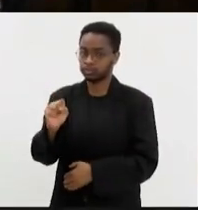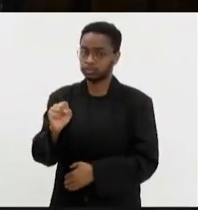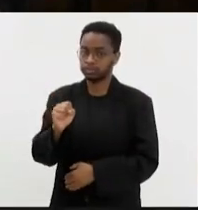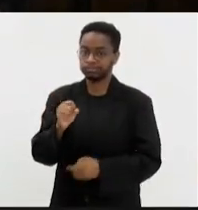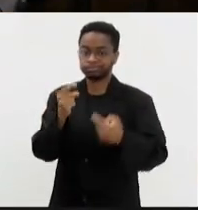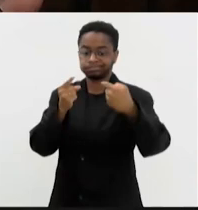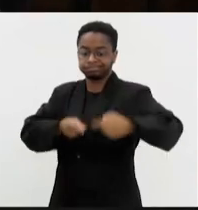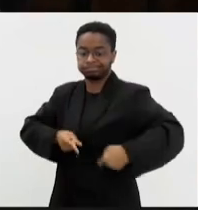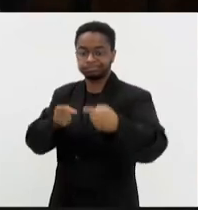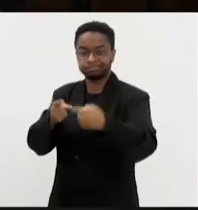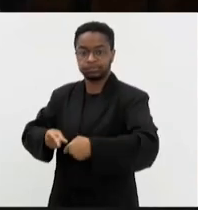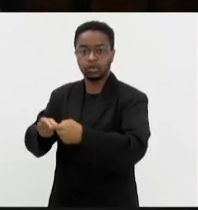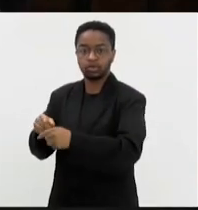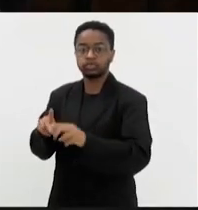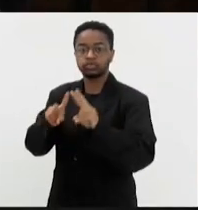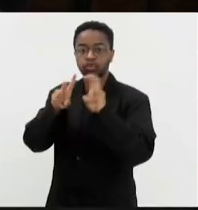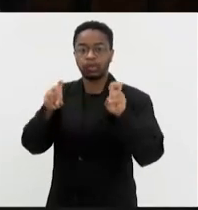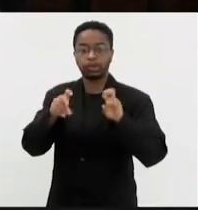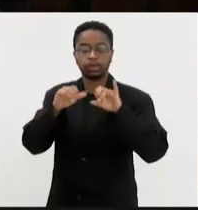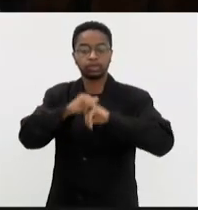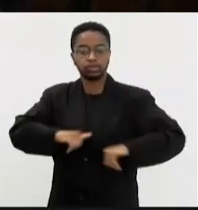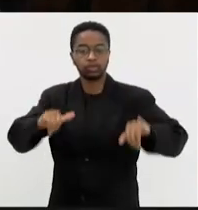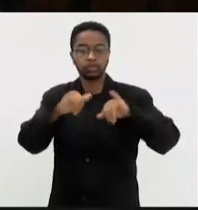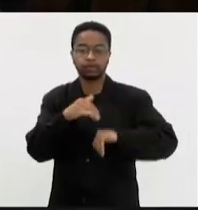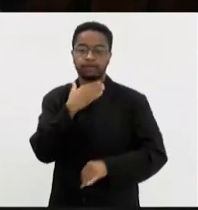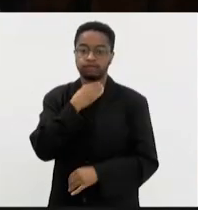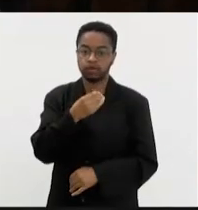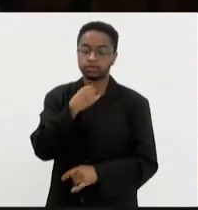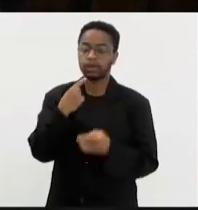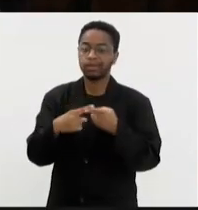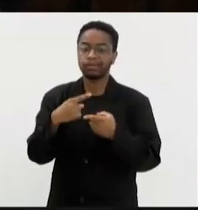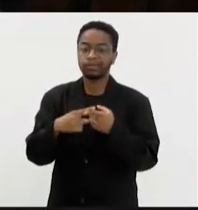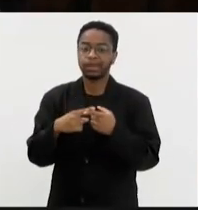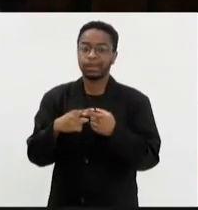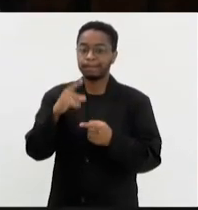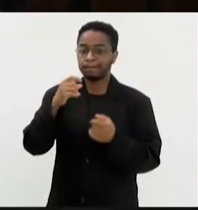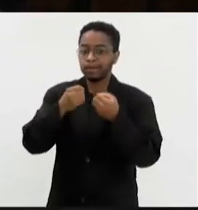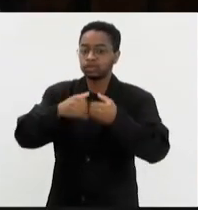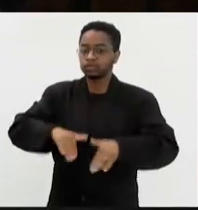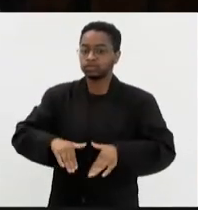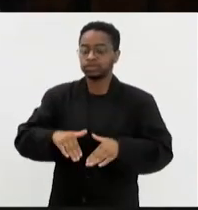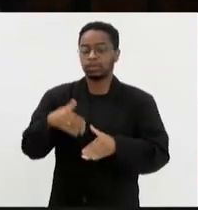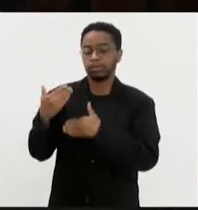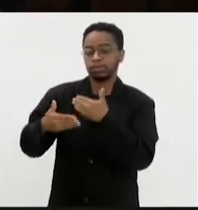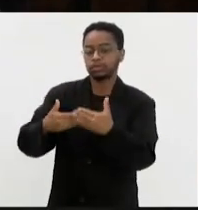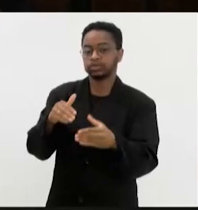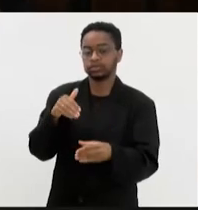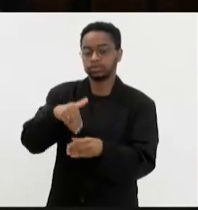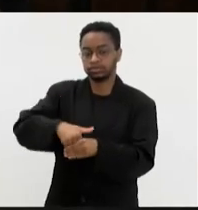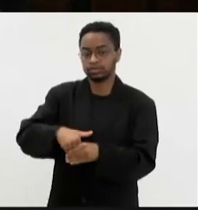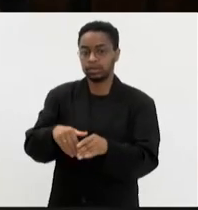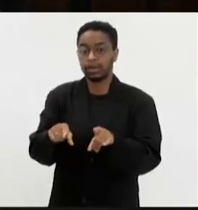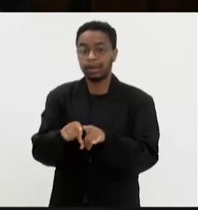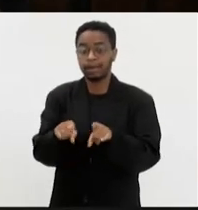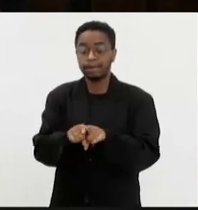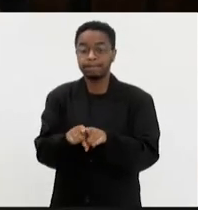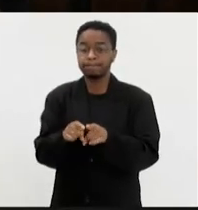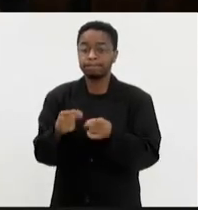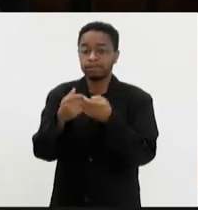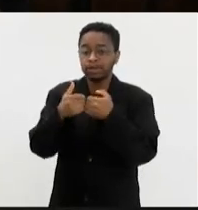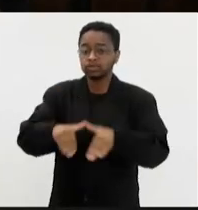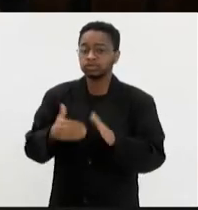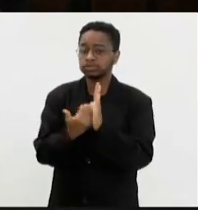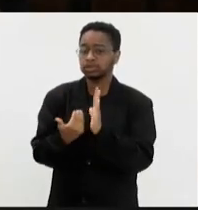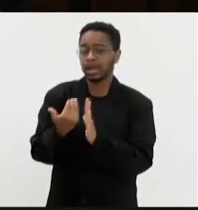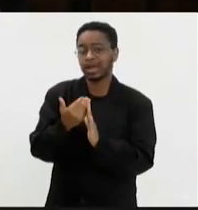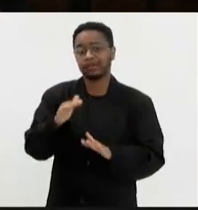jurisprudencial às fake News que distorcem o processo eleitoral e distorce o processo eleitoral de tal forma que